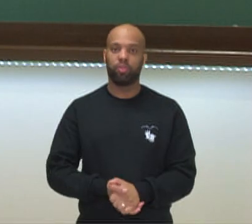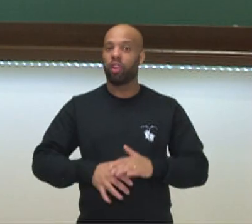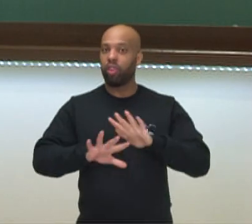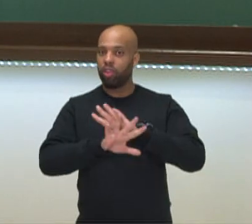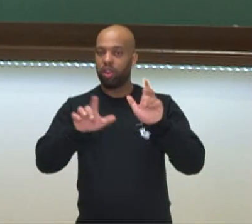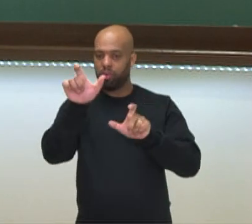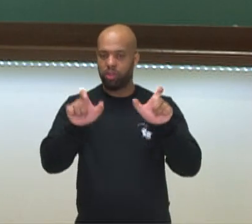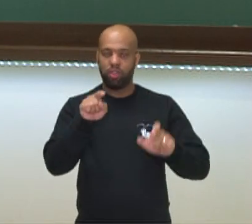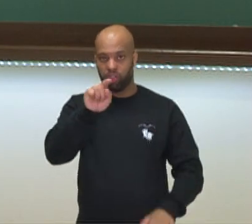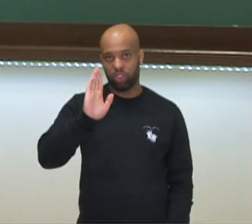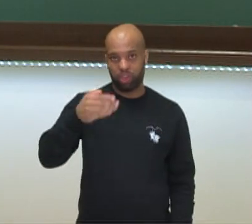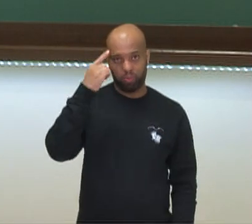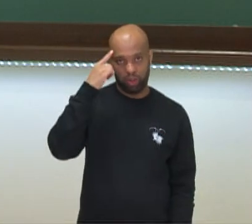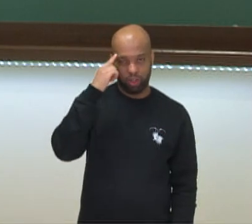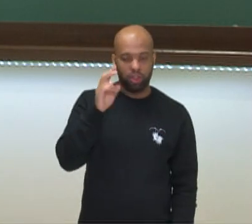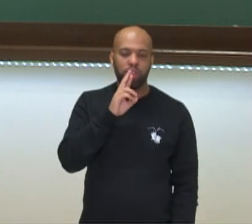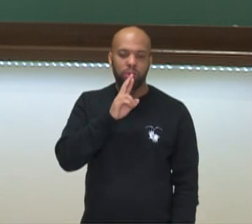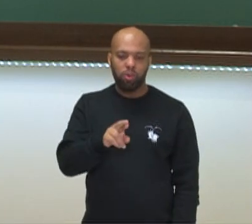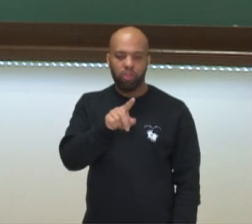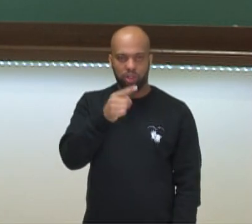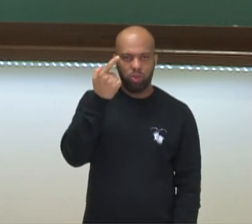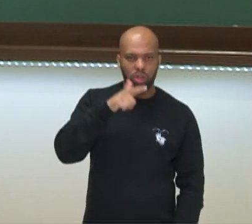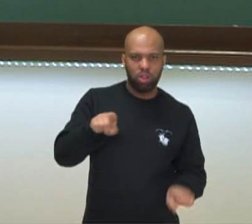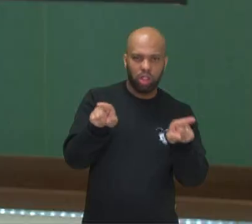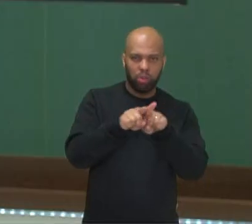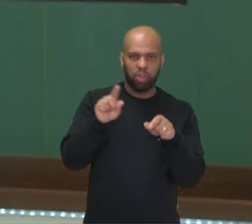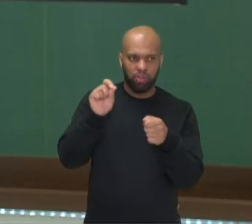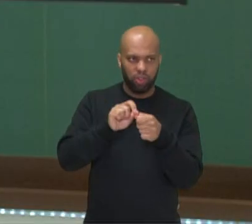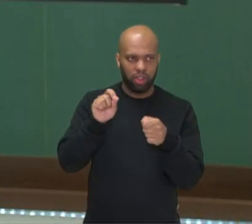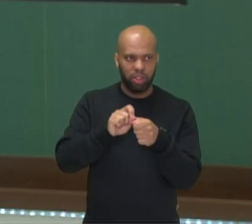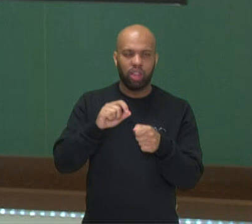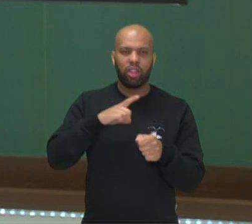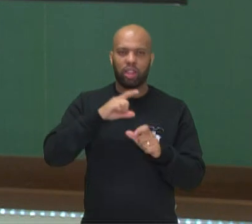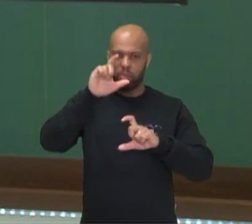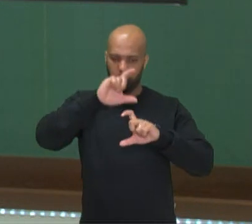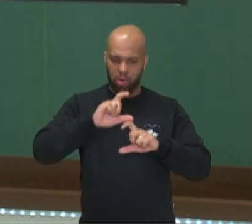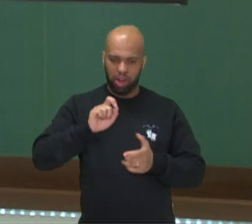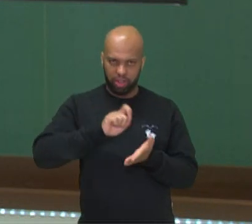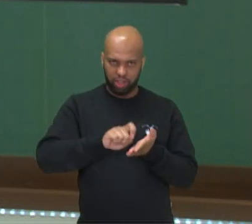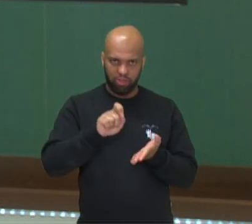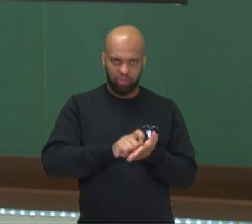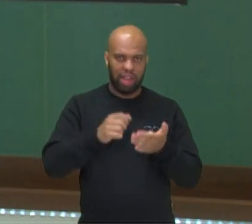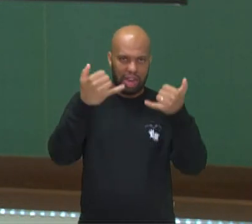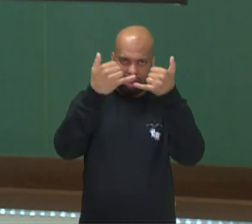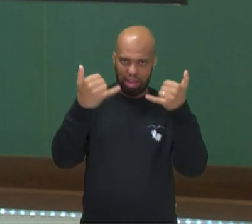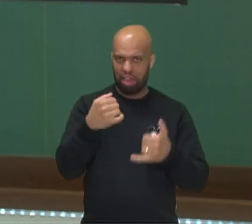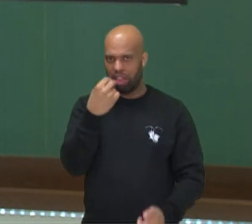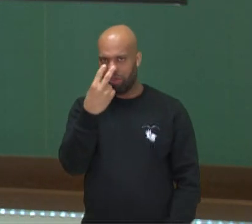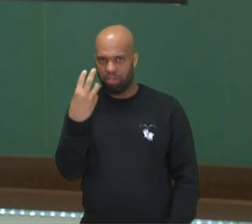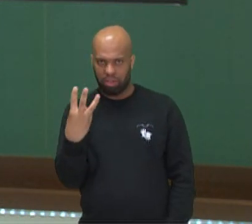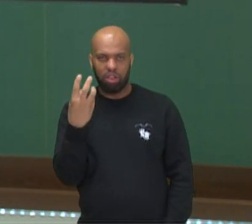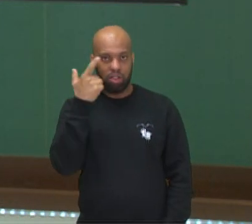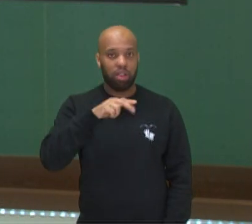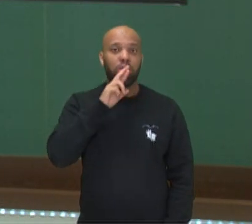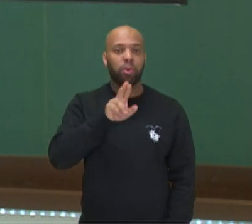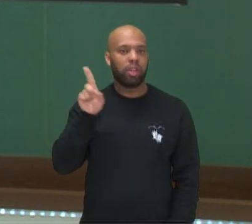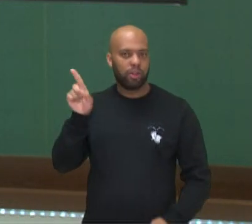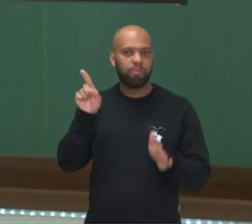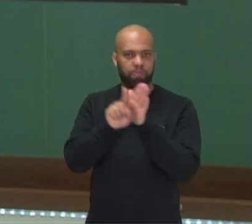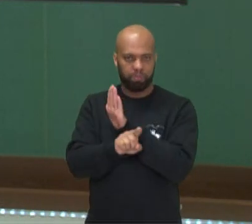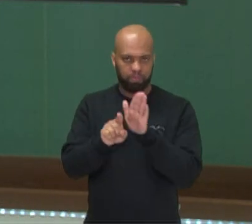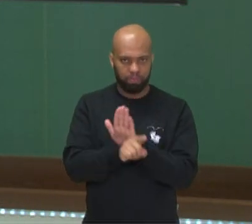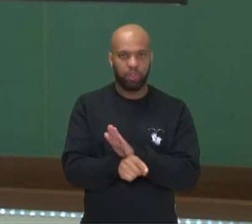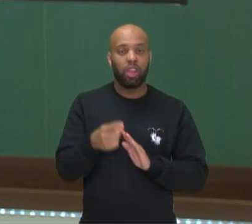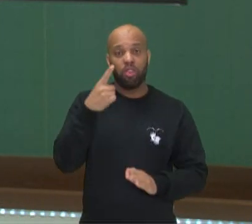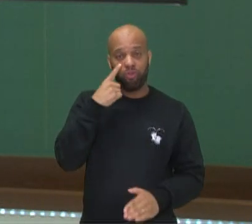E aí, pessoal, pensaram numa resposta, conseguiram elaborar aí um parágrafo, 2, 3 linhas respondendo a essa questão?